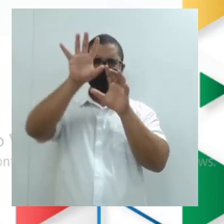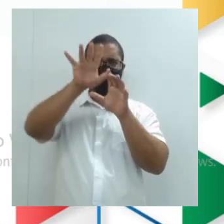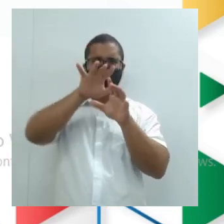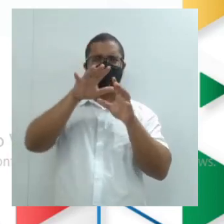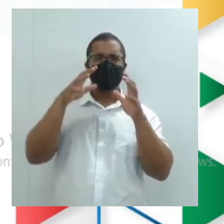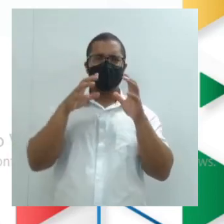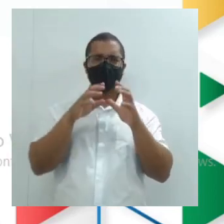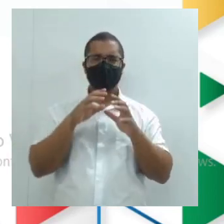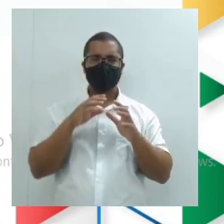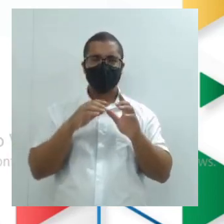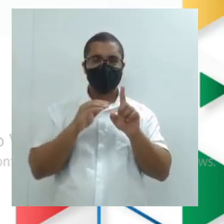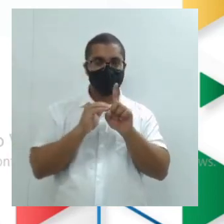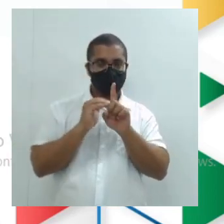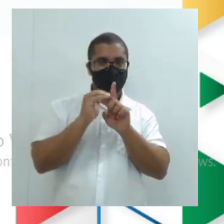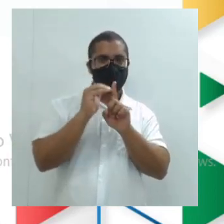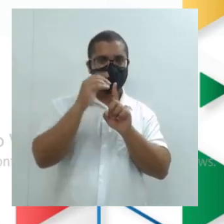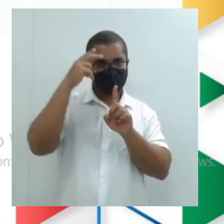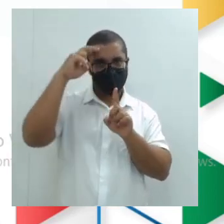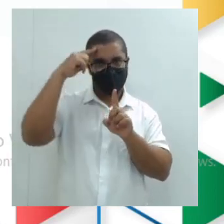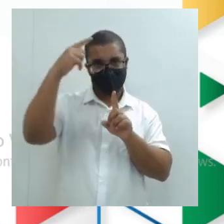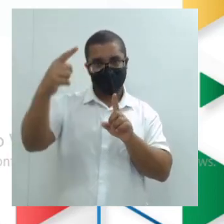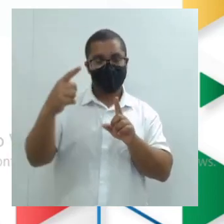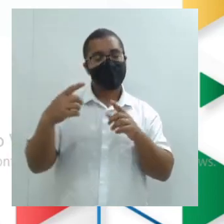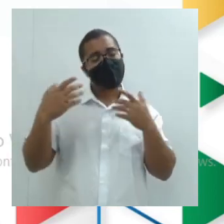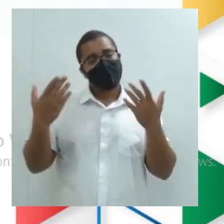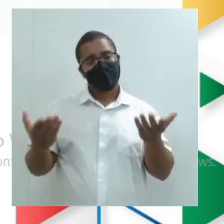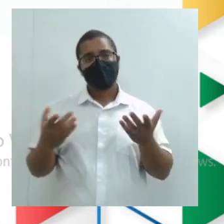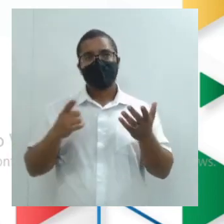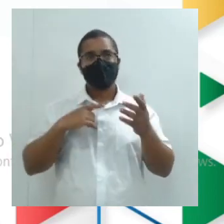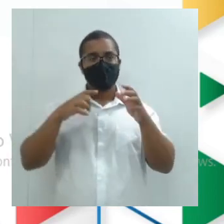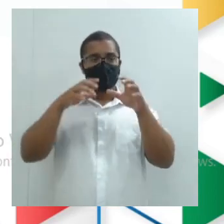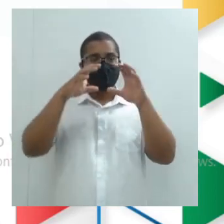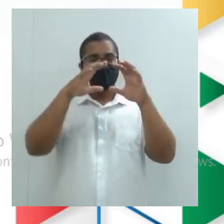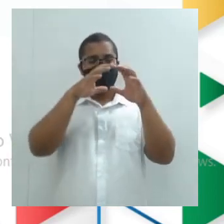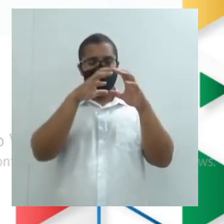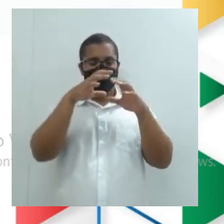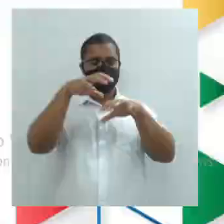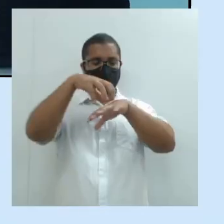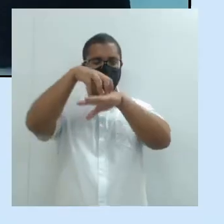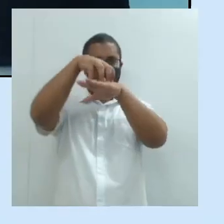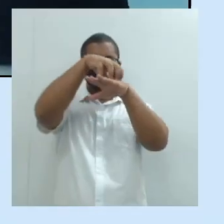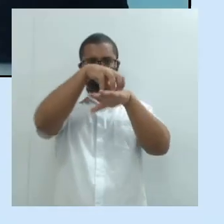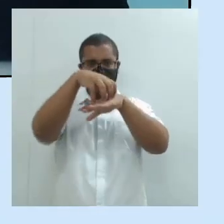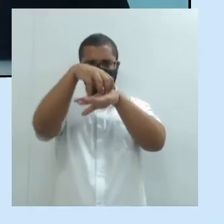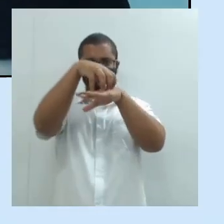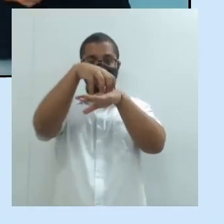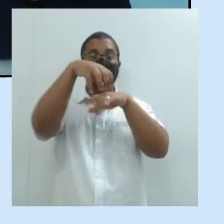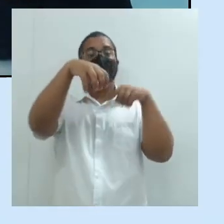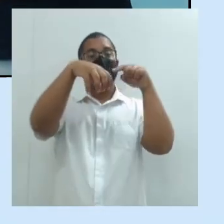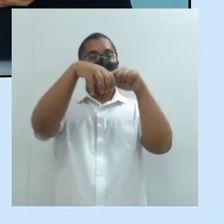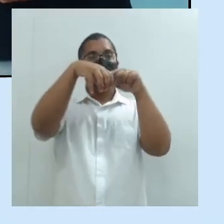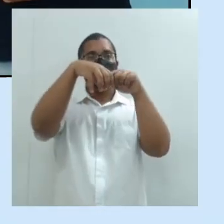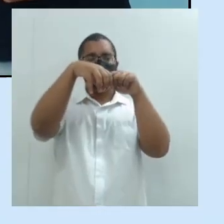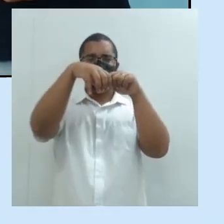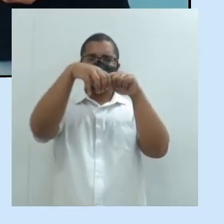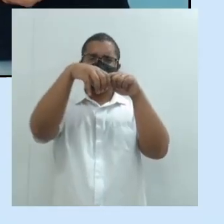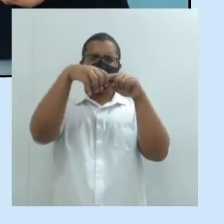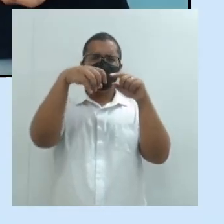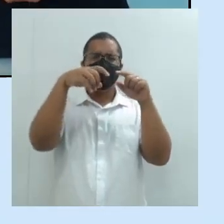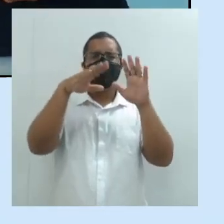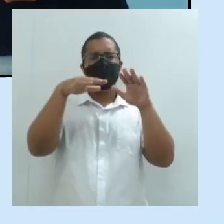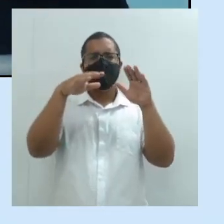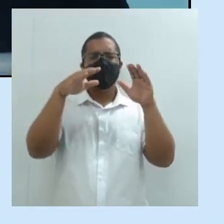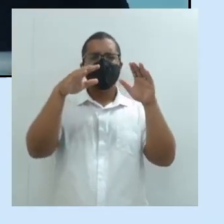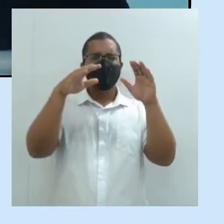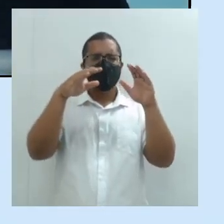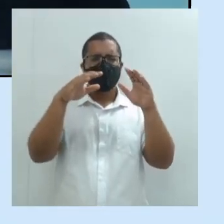flutuando. O que você visualiza na parte de cima nem sempre é do mesmo tamanho na parte de baixo. Observe o slide comigo